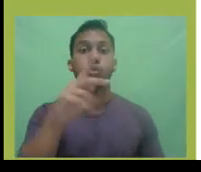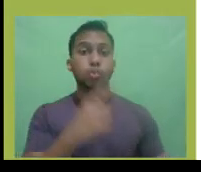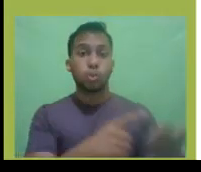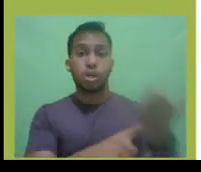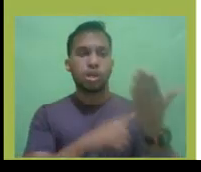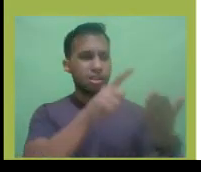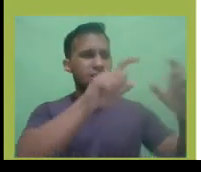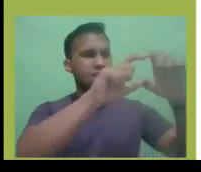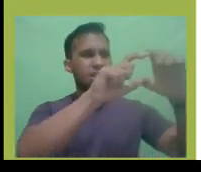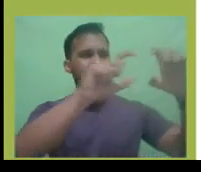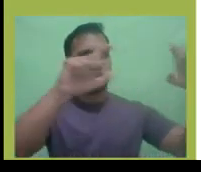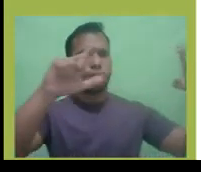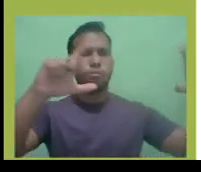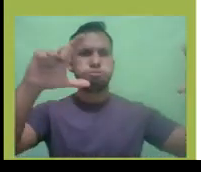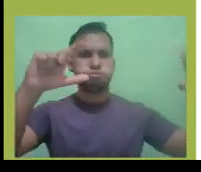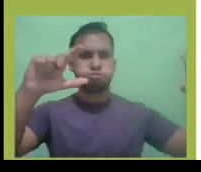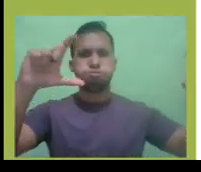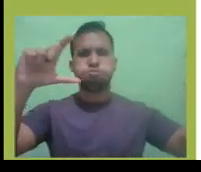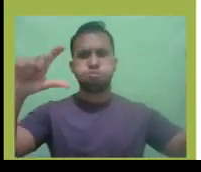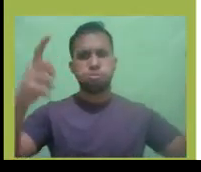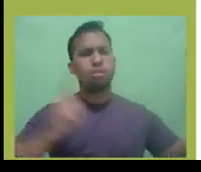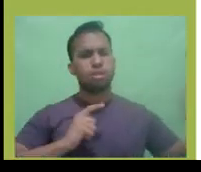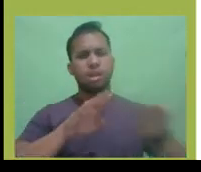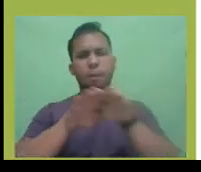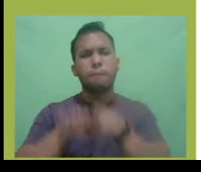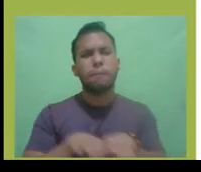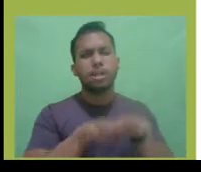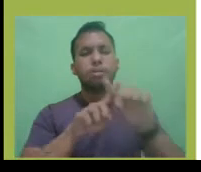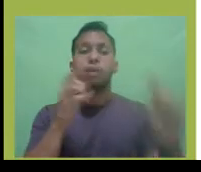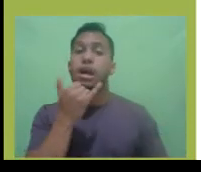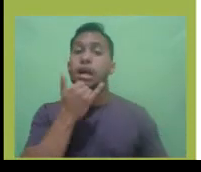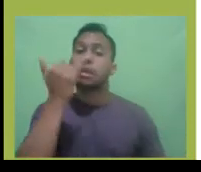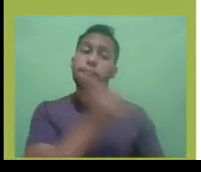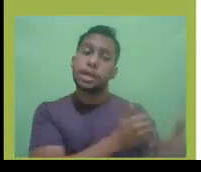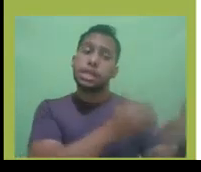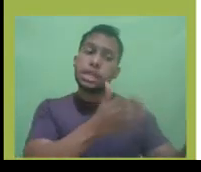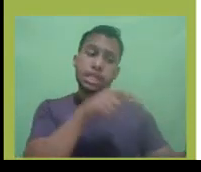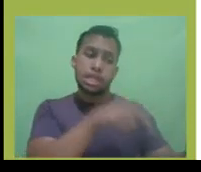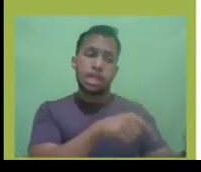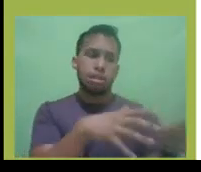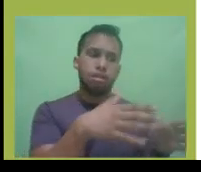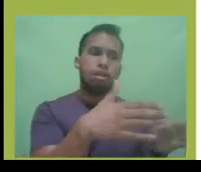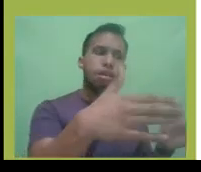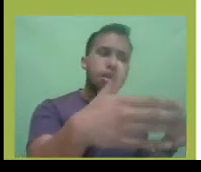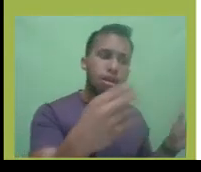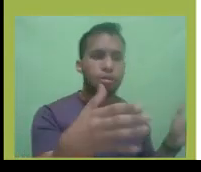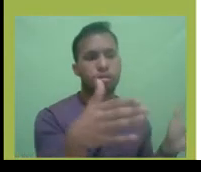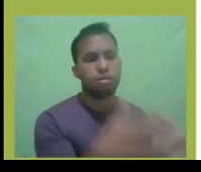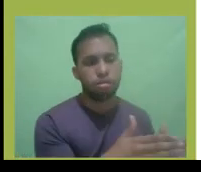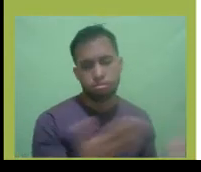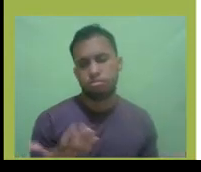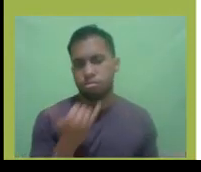em mente um padrão de número de letra, dependendo do tamanho da sala, para você repetir nas próximas apresentações.